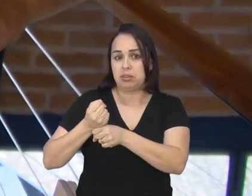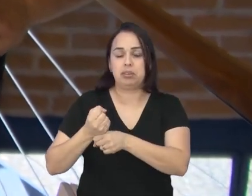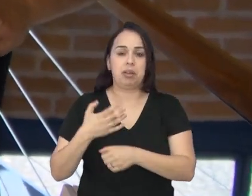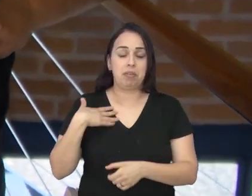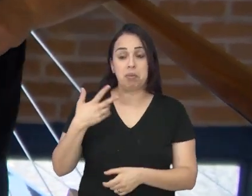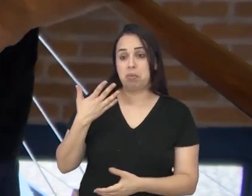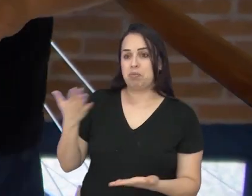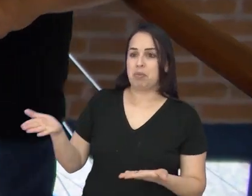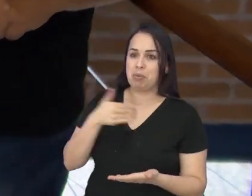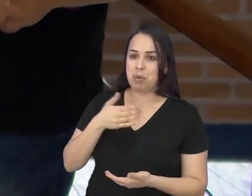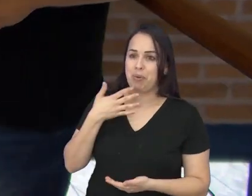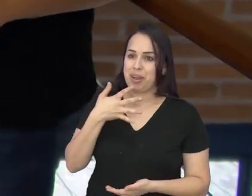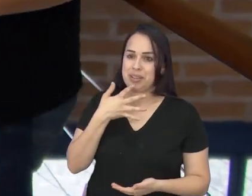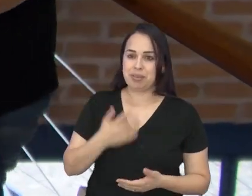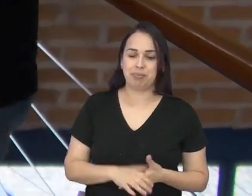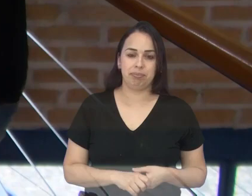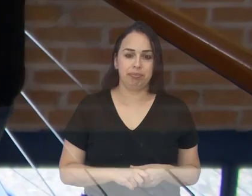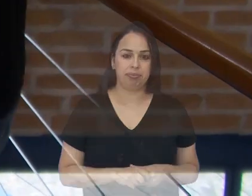vamos lá então. Vamos sim.